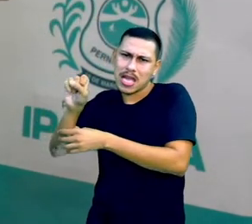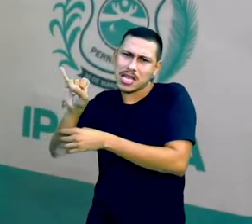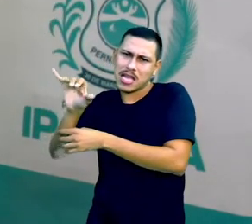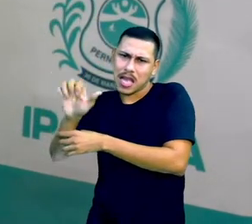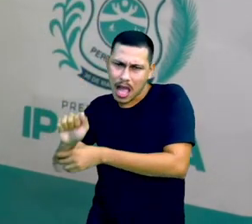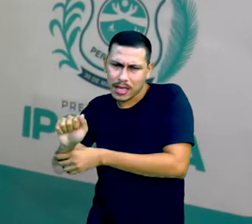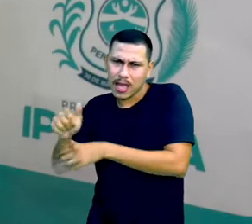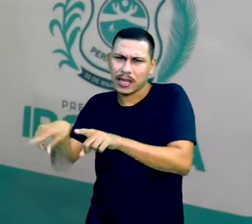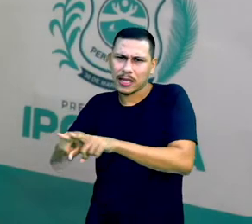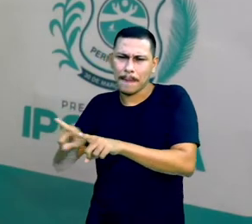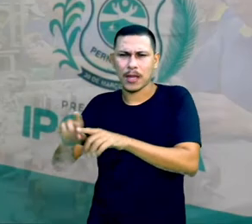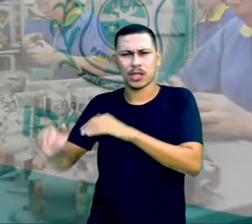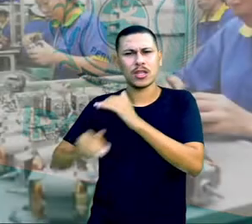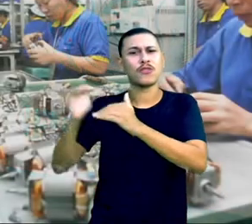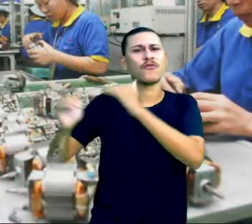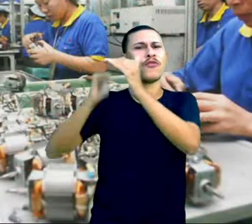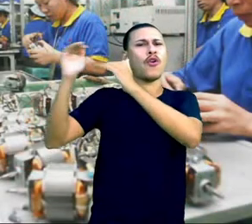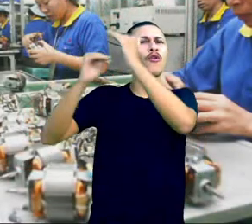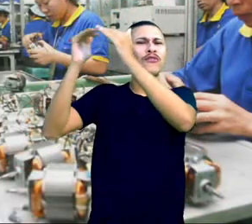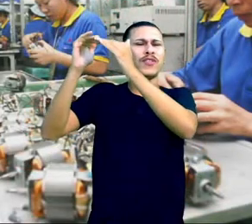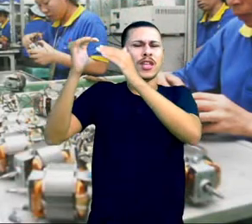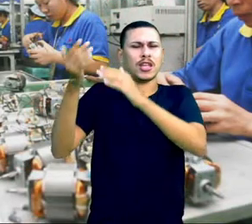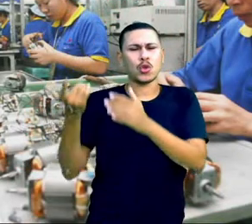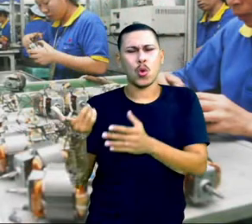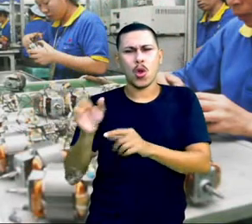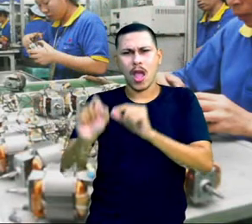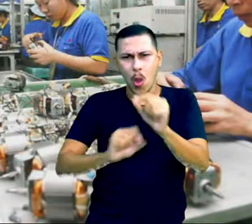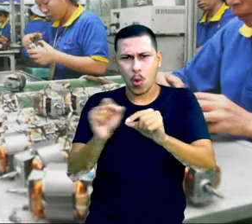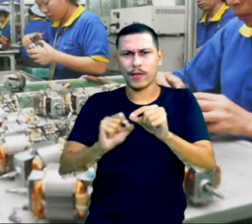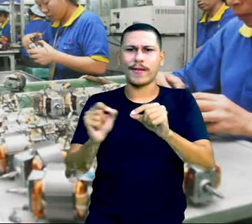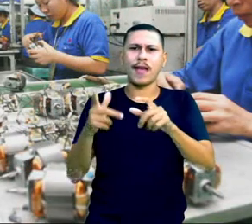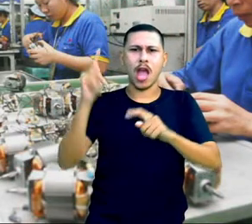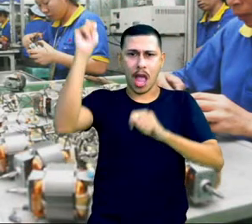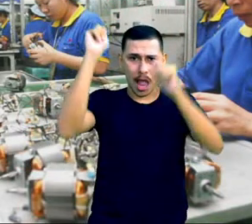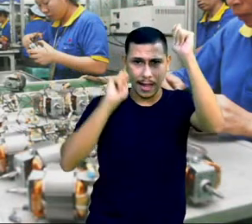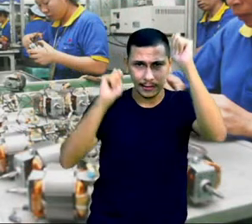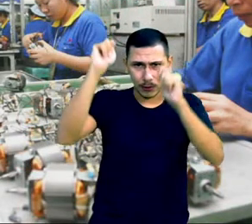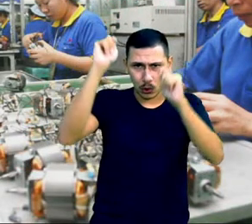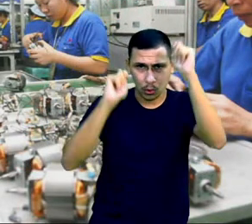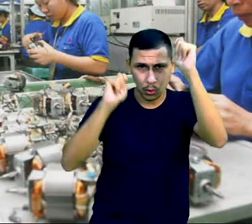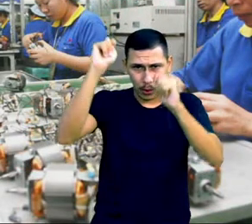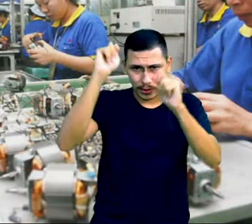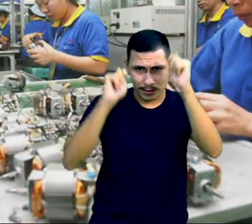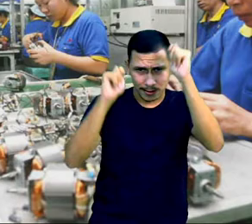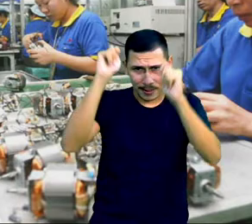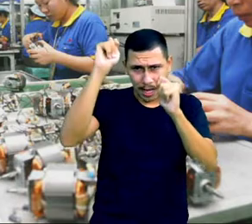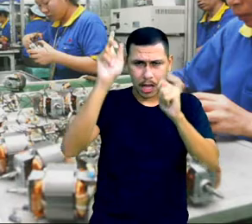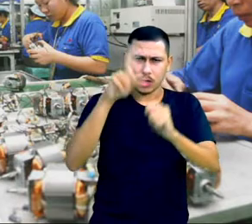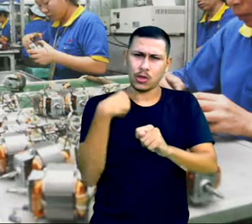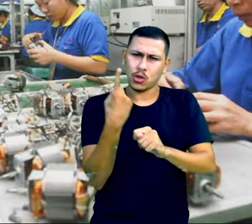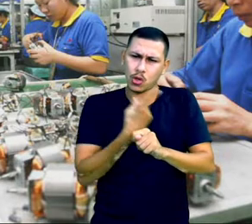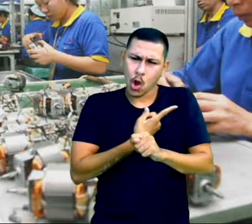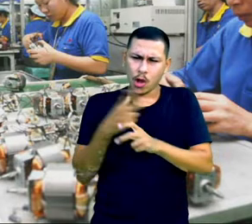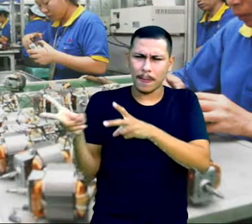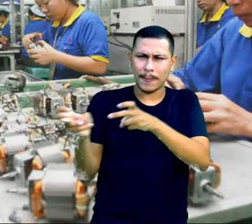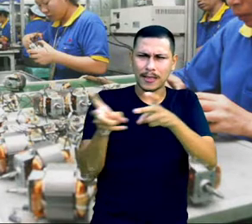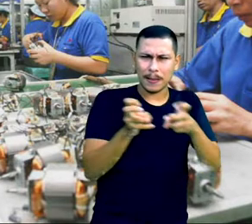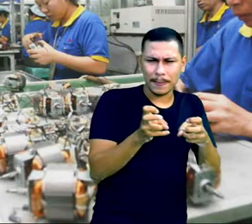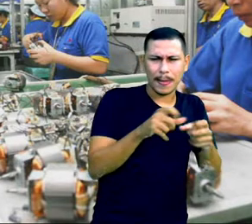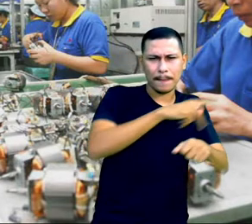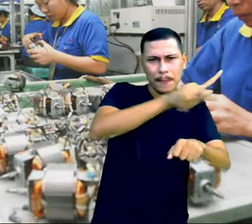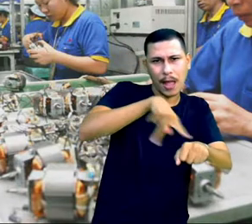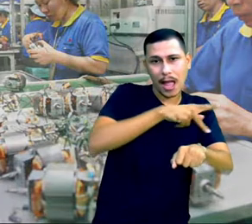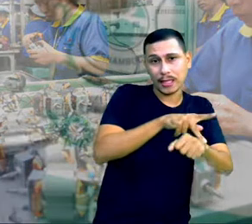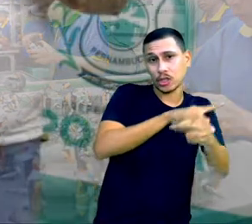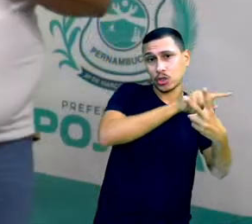setor mais desenvolvido do continente asiático, que é a indústria. Aí, na questão industrial, a gente dá destaque a dois países.